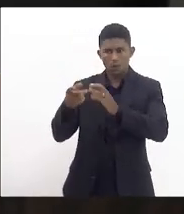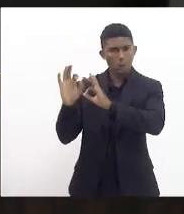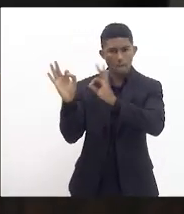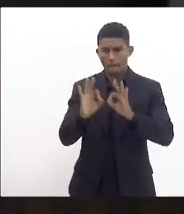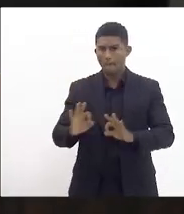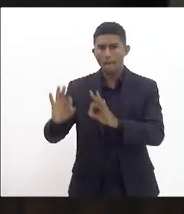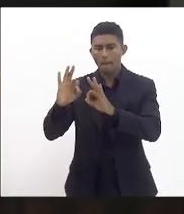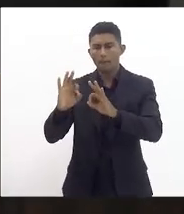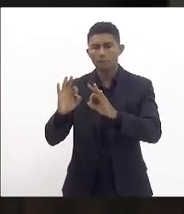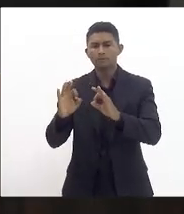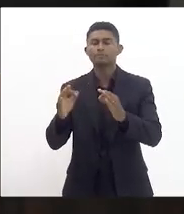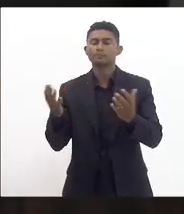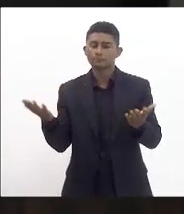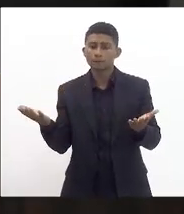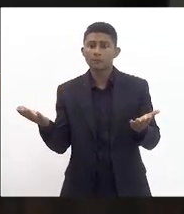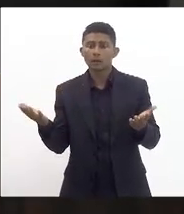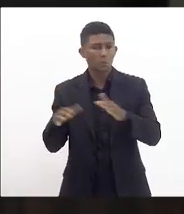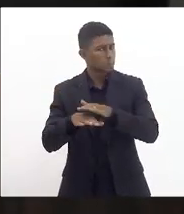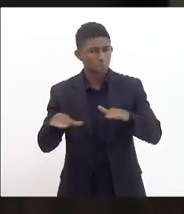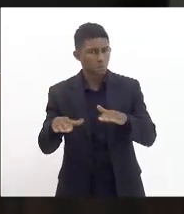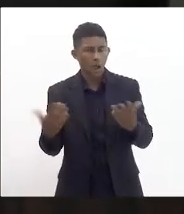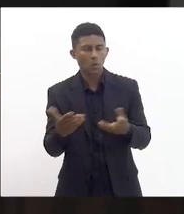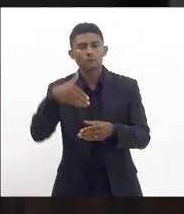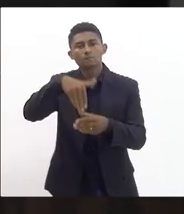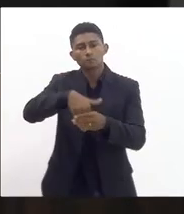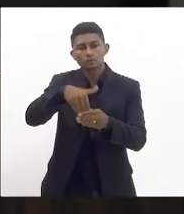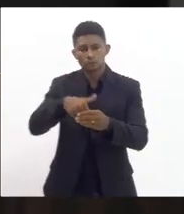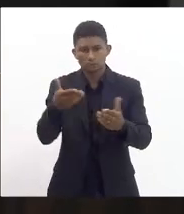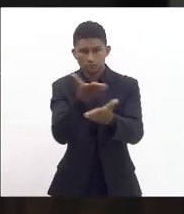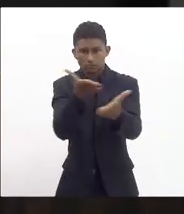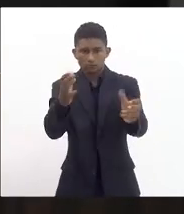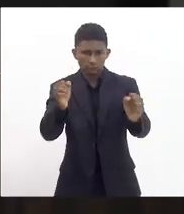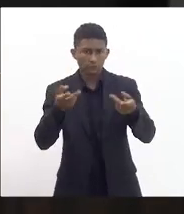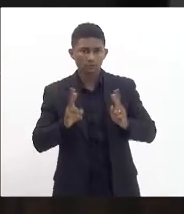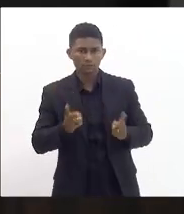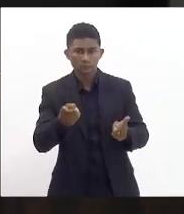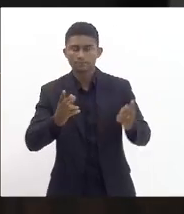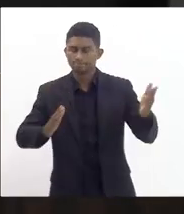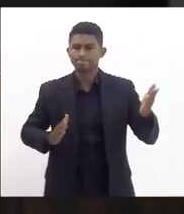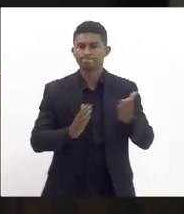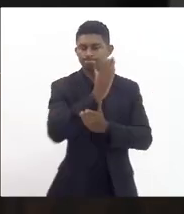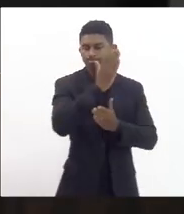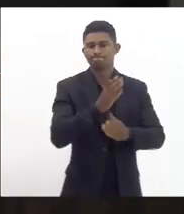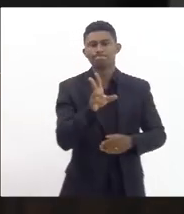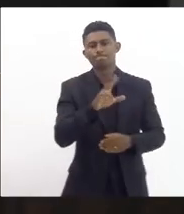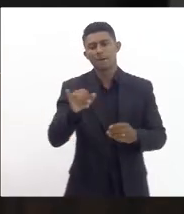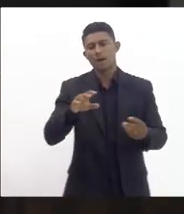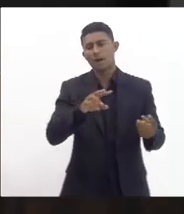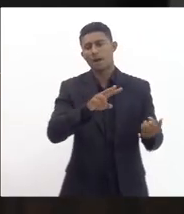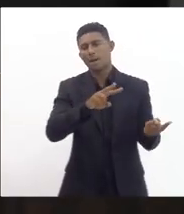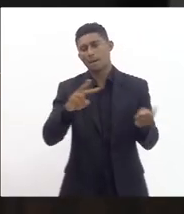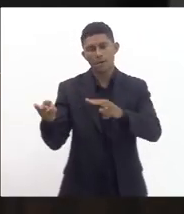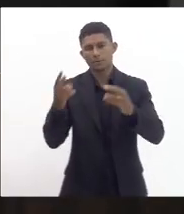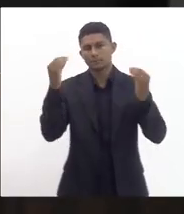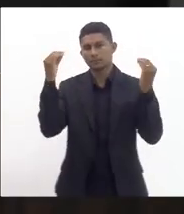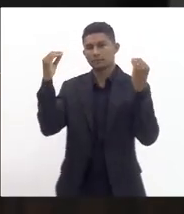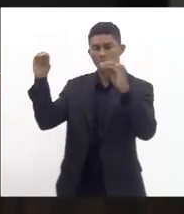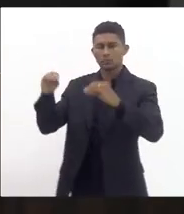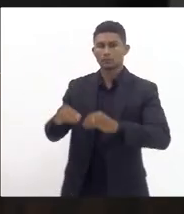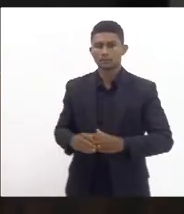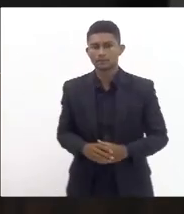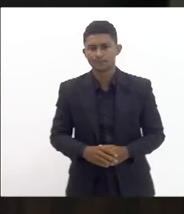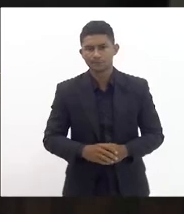discussão. Em votação, os senhores que aprovam, permaneçam como estão, aprovado. Vai à